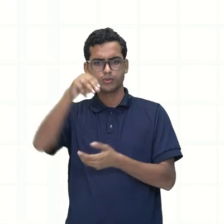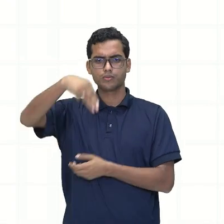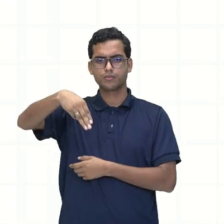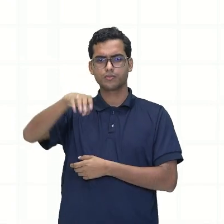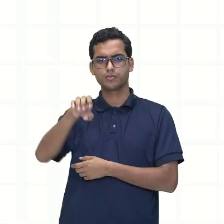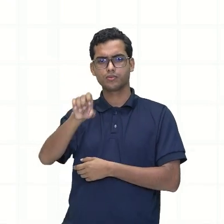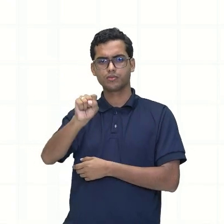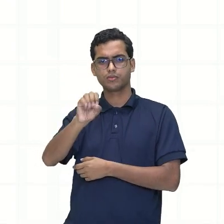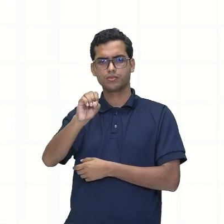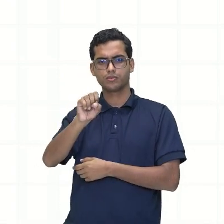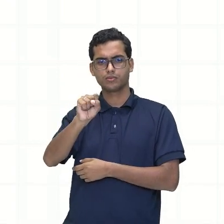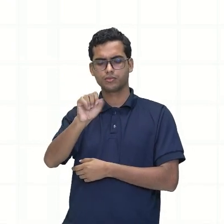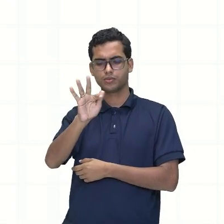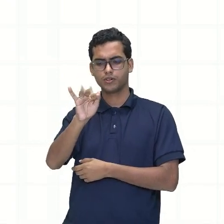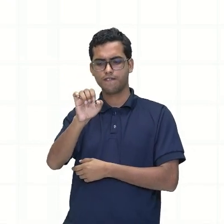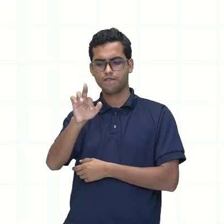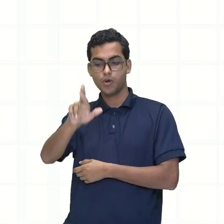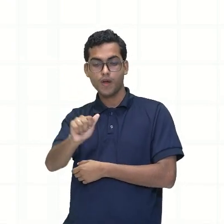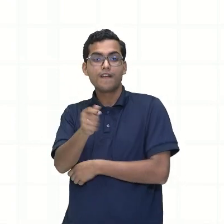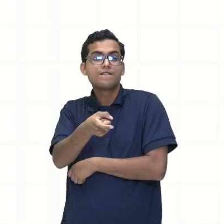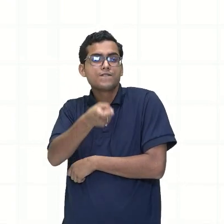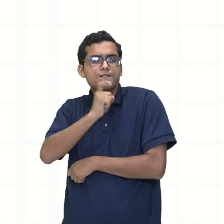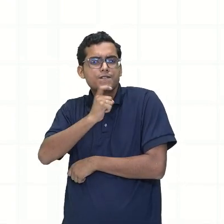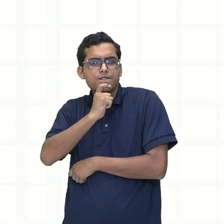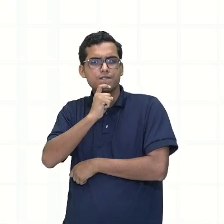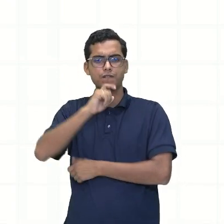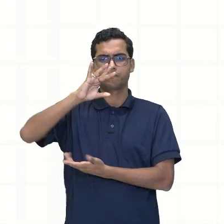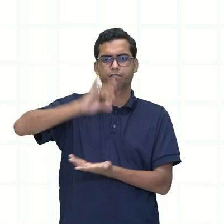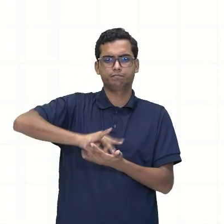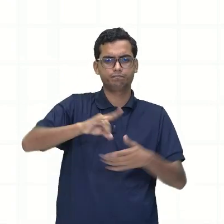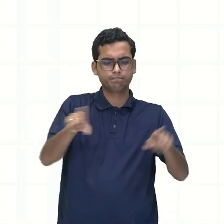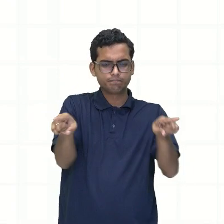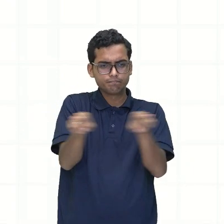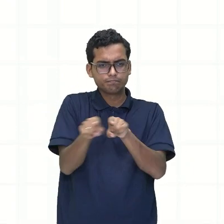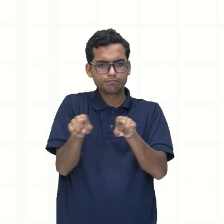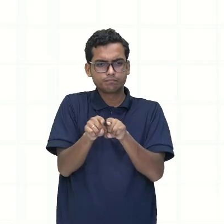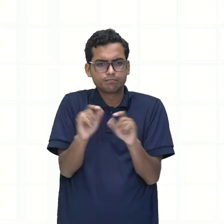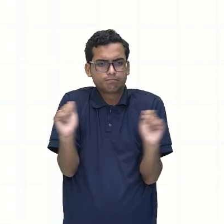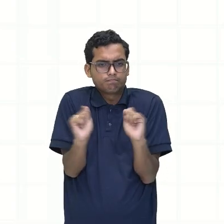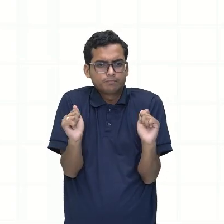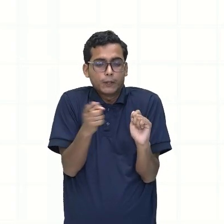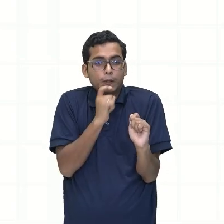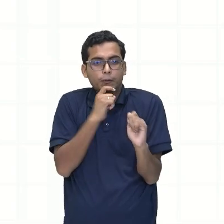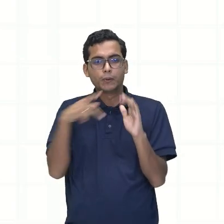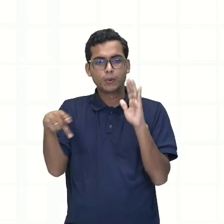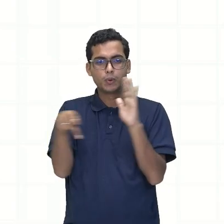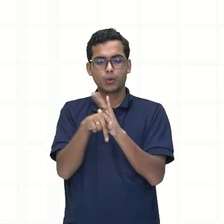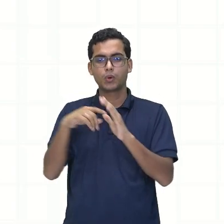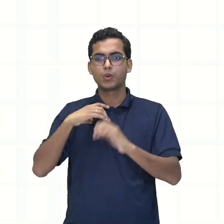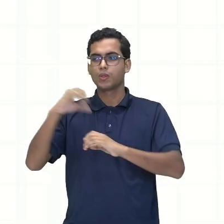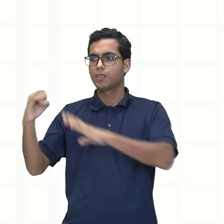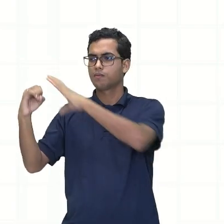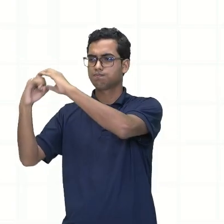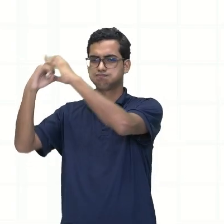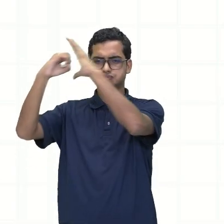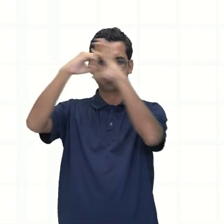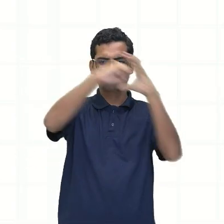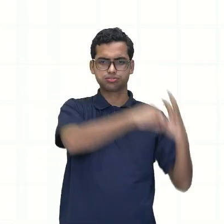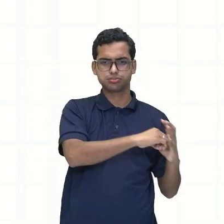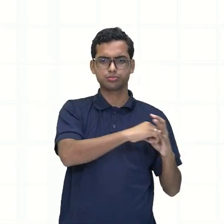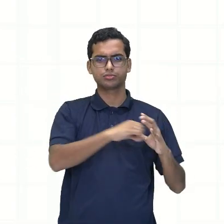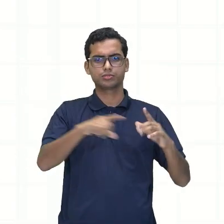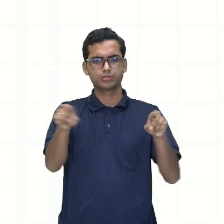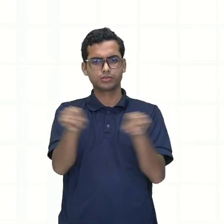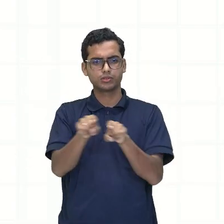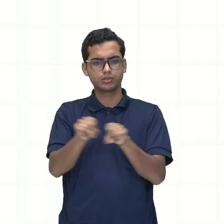camada mais fria, que é onde os meteoros passam, né? E aí eles entram